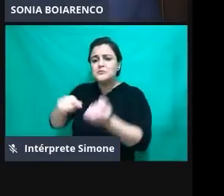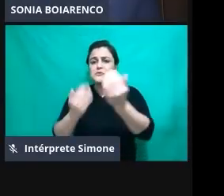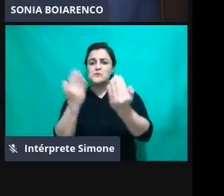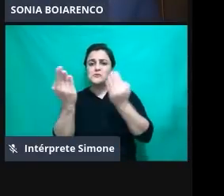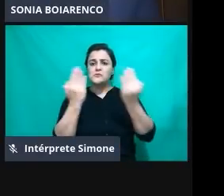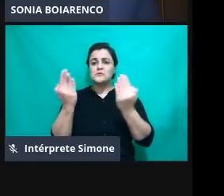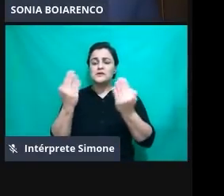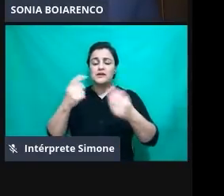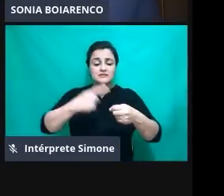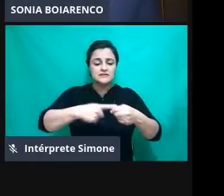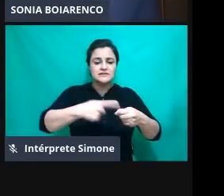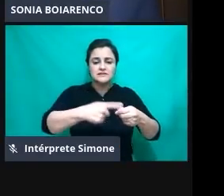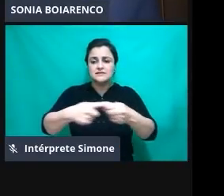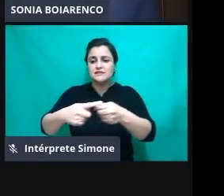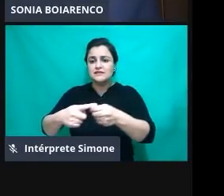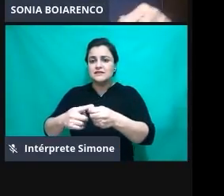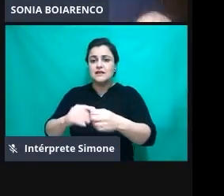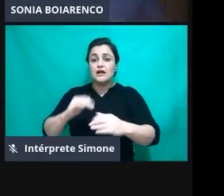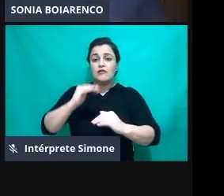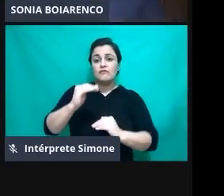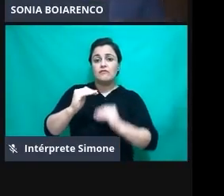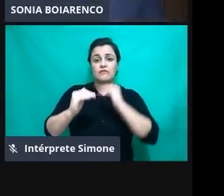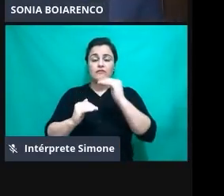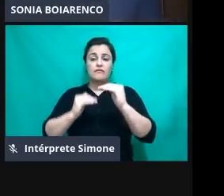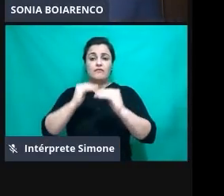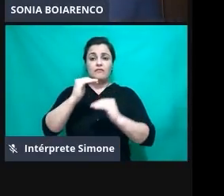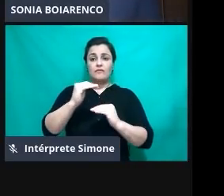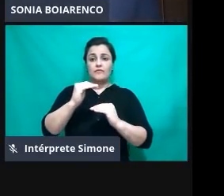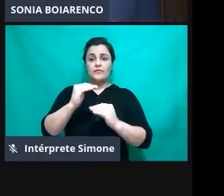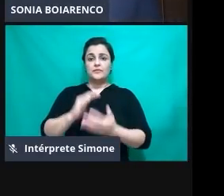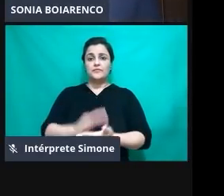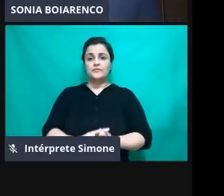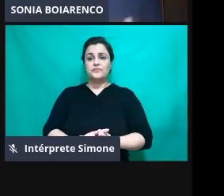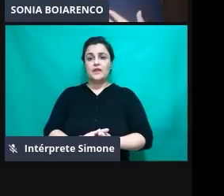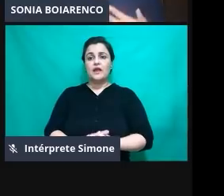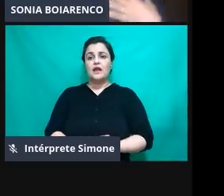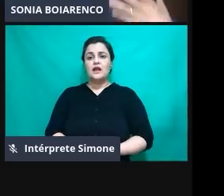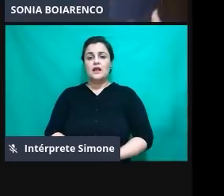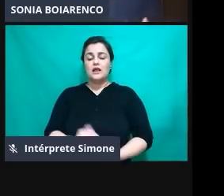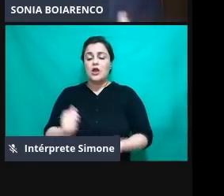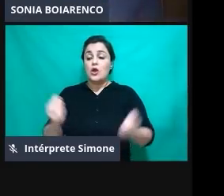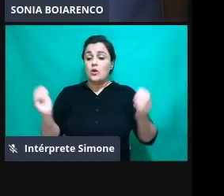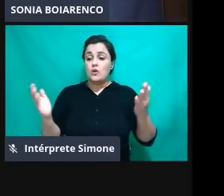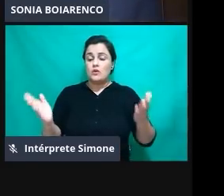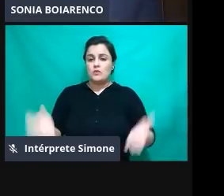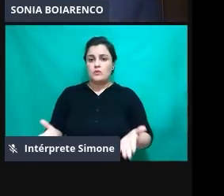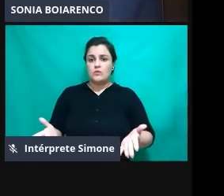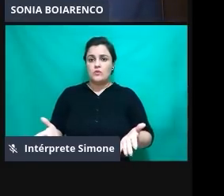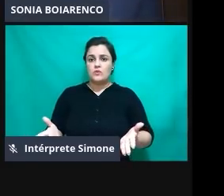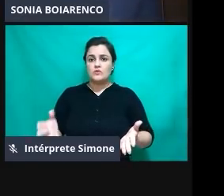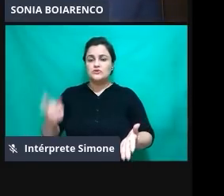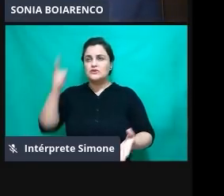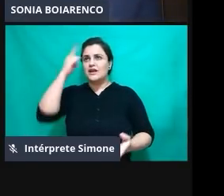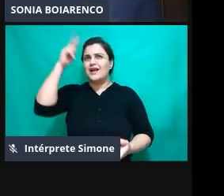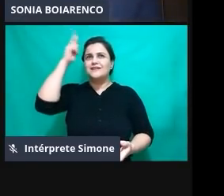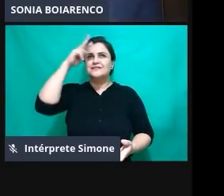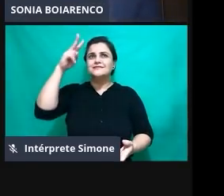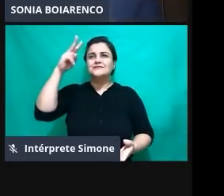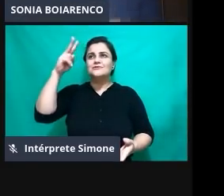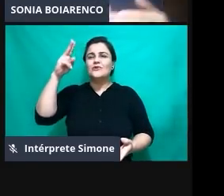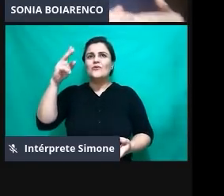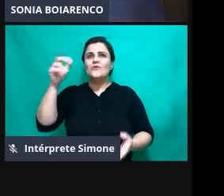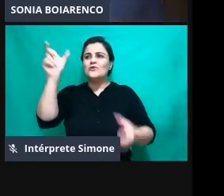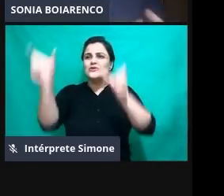vivendo agora um momento histórico. O nosso aluno, né, ele tem que se ver parte da história,